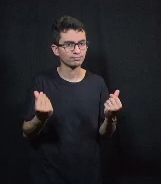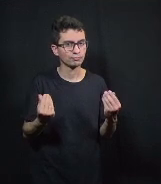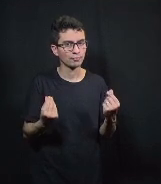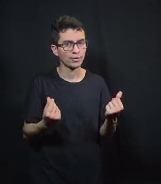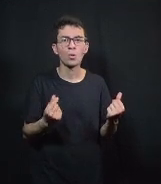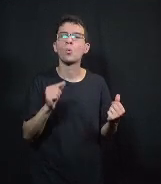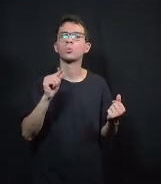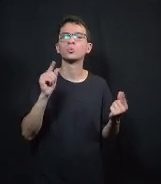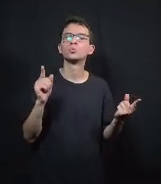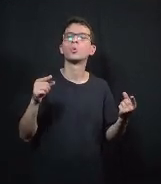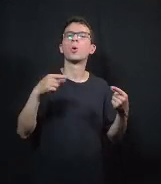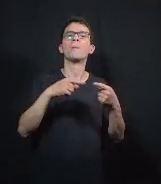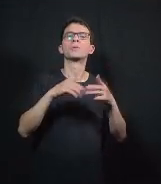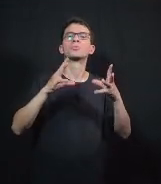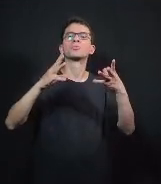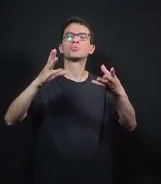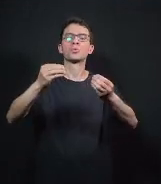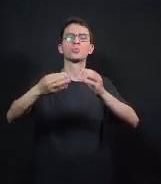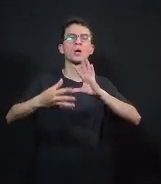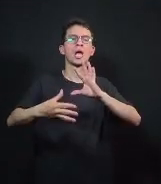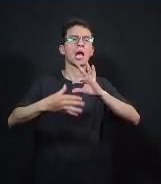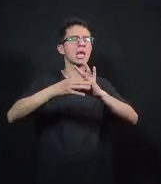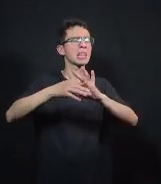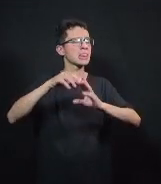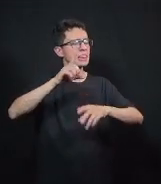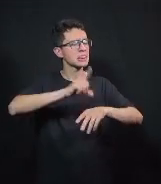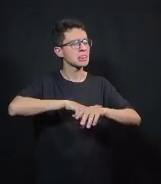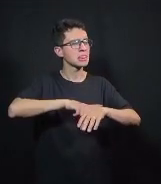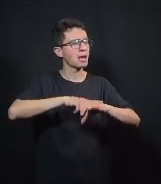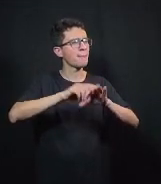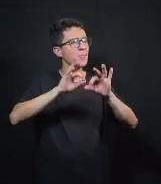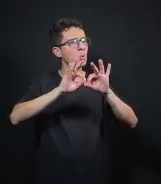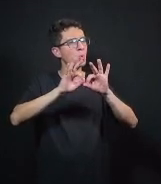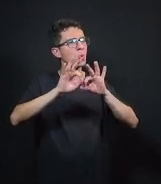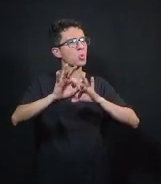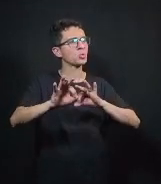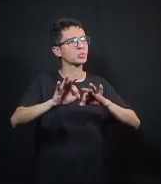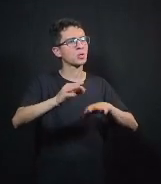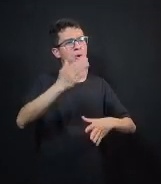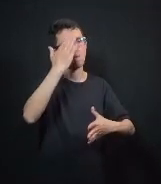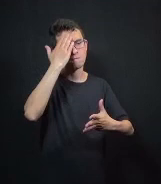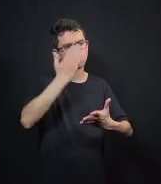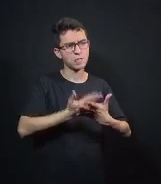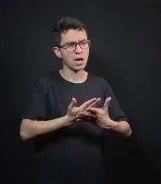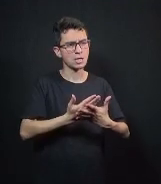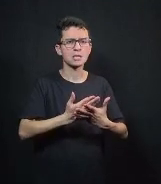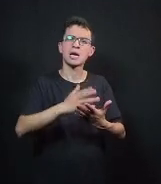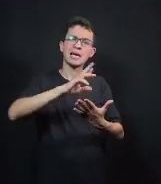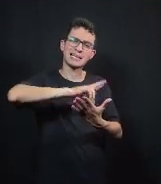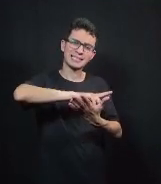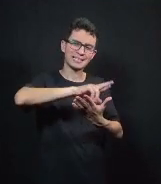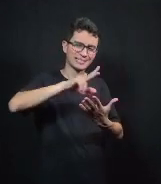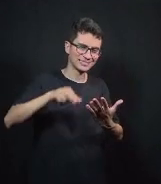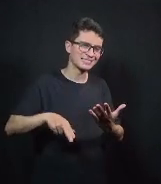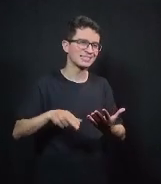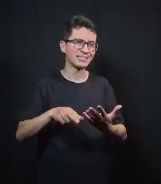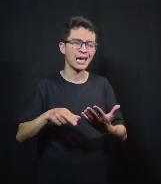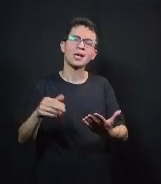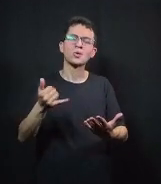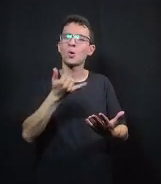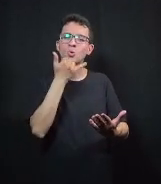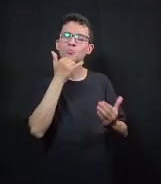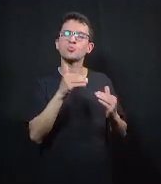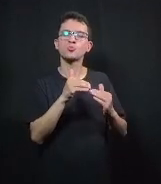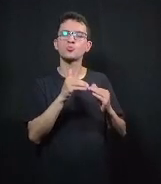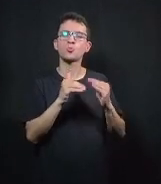baseada nos relacionamentos de longo prazo, com confiança, etc. Eu não concordo que...